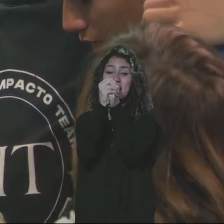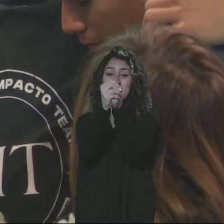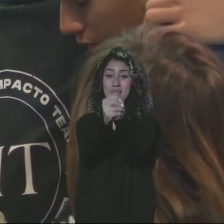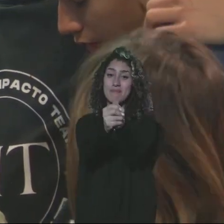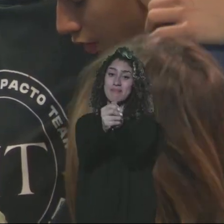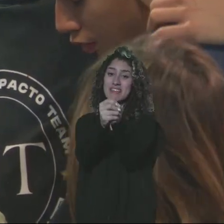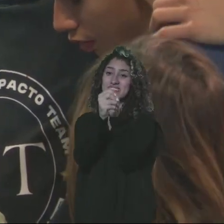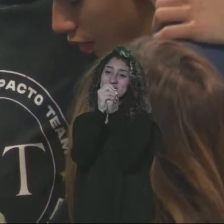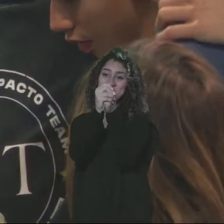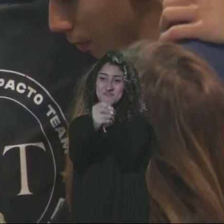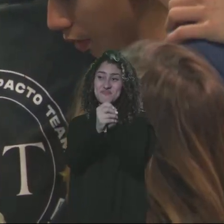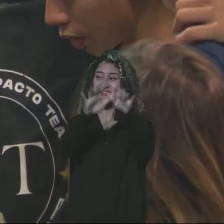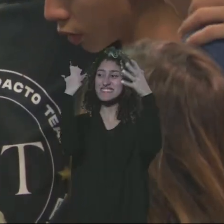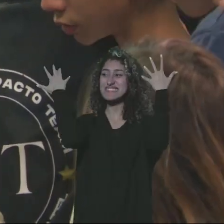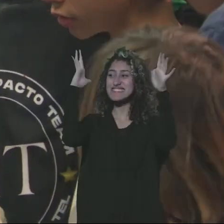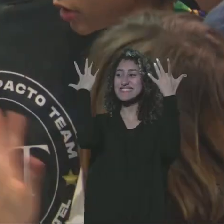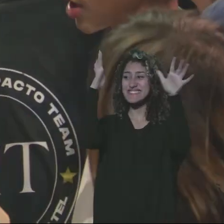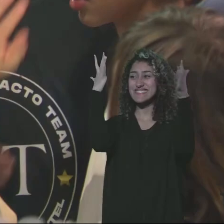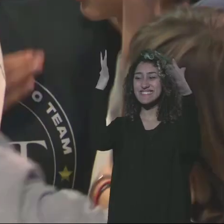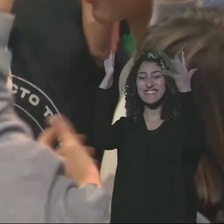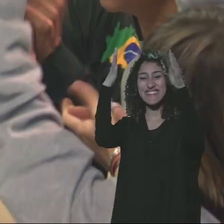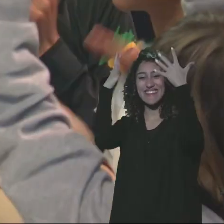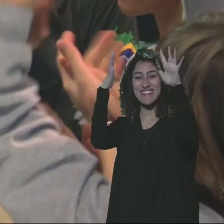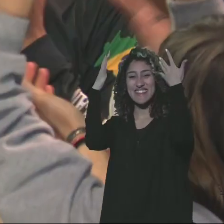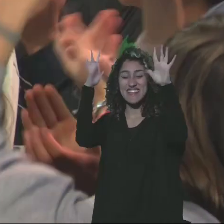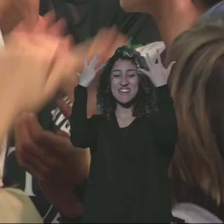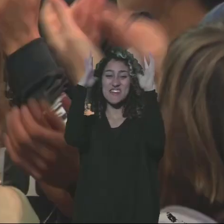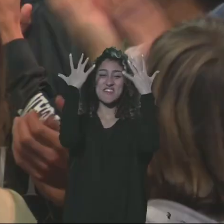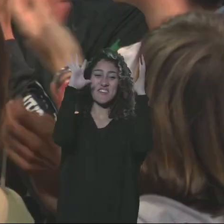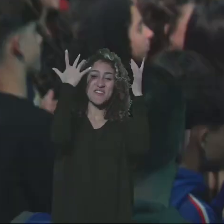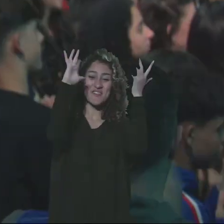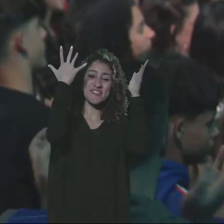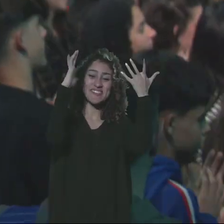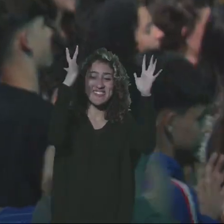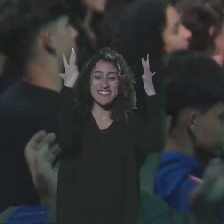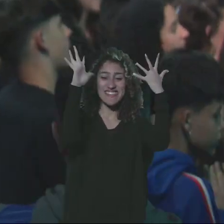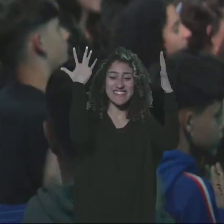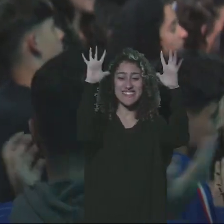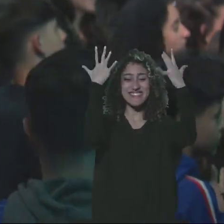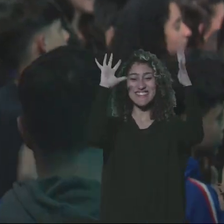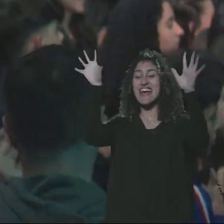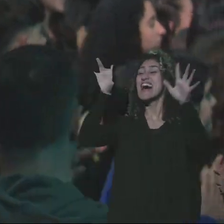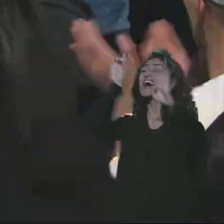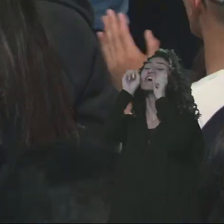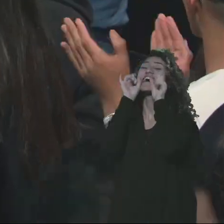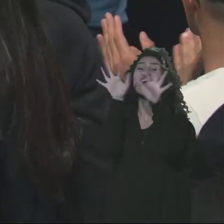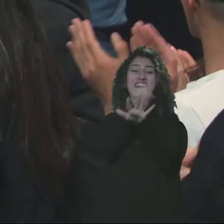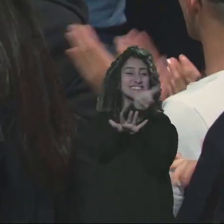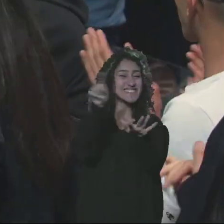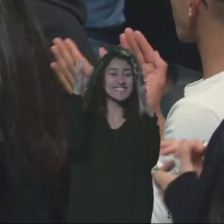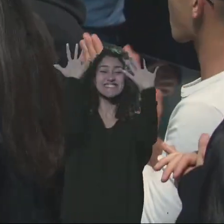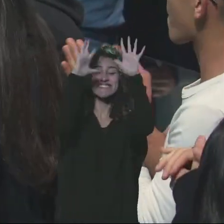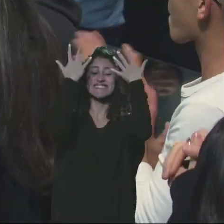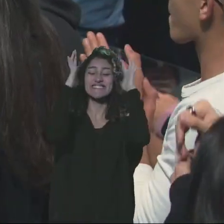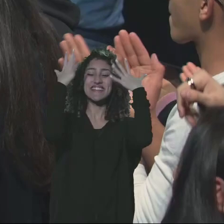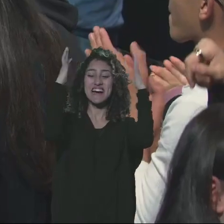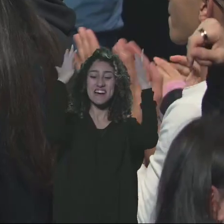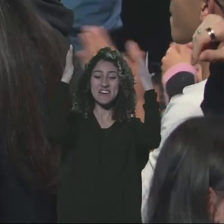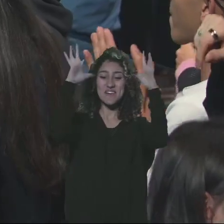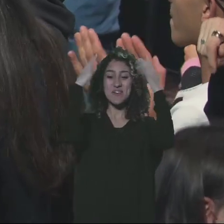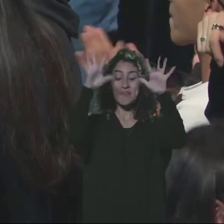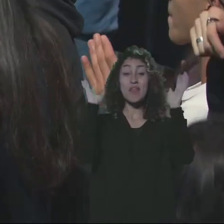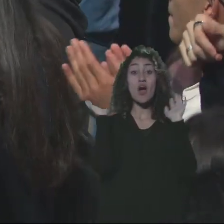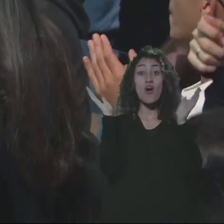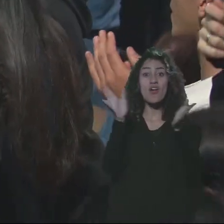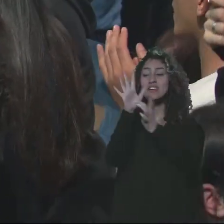Amém e amém. Você pode dar uma salva de palmas para esse povo bonito aqui? Deus abençoe vocês.